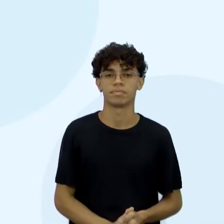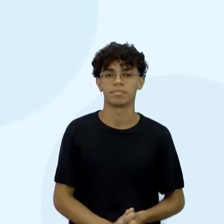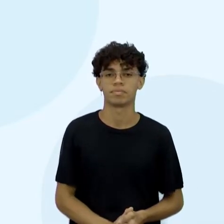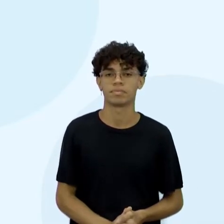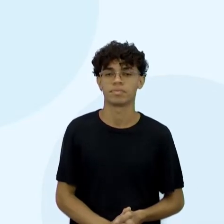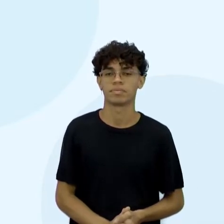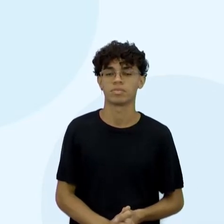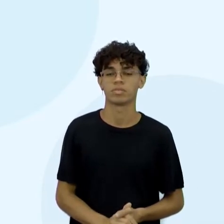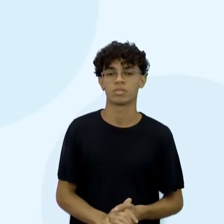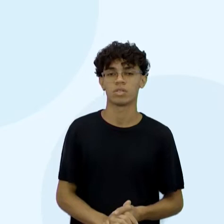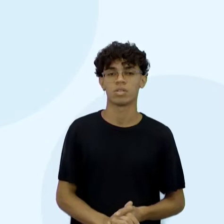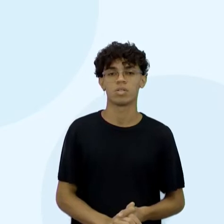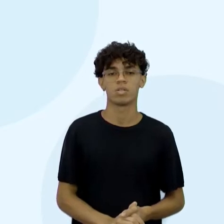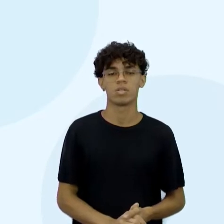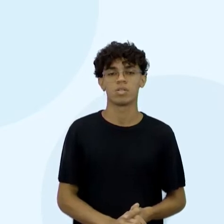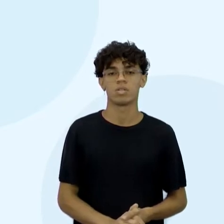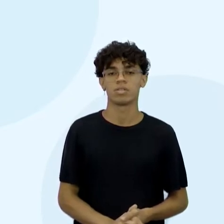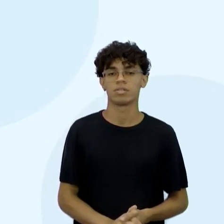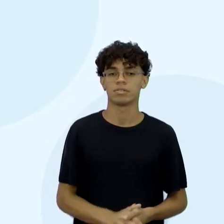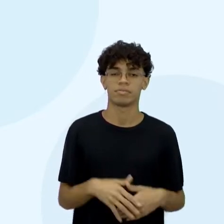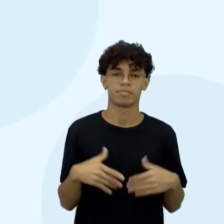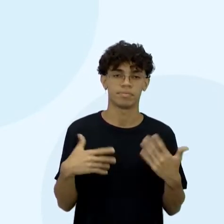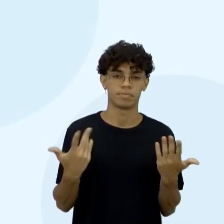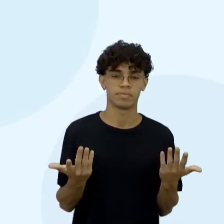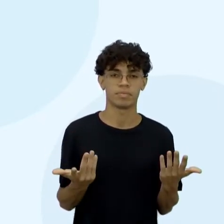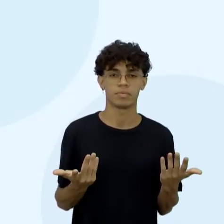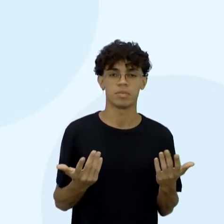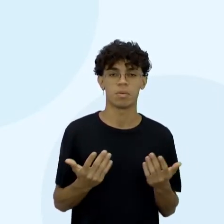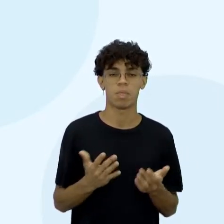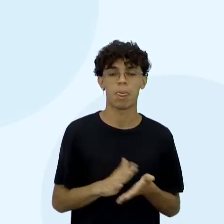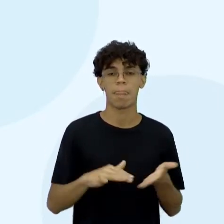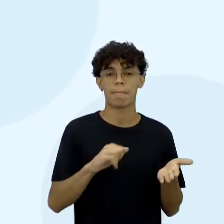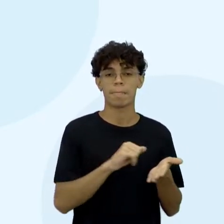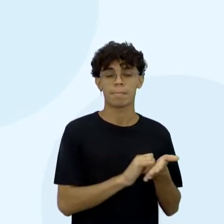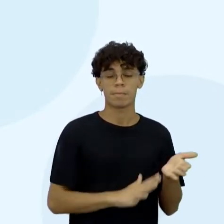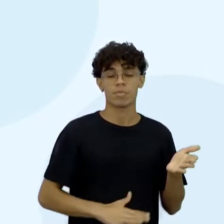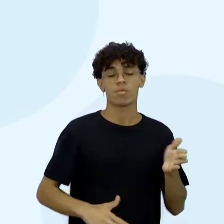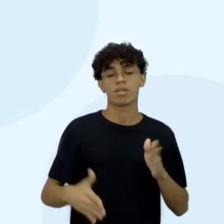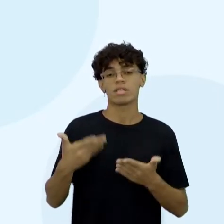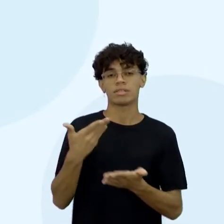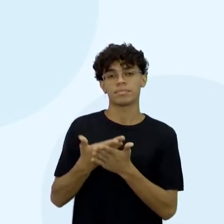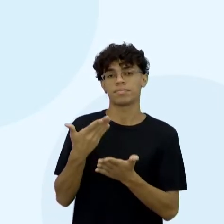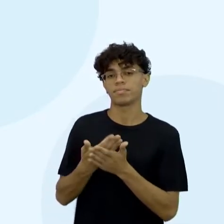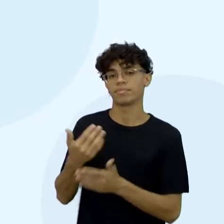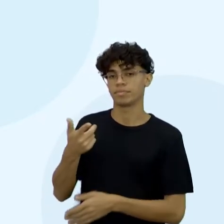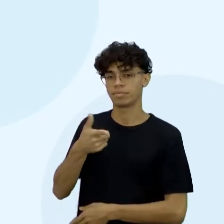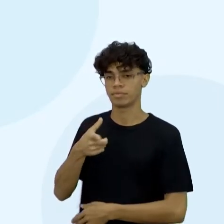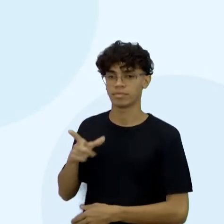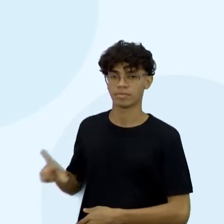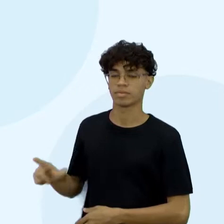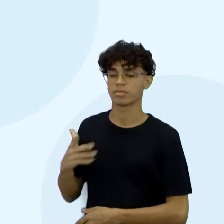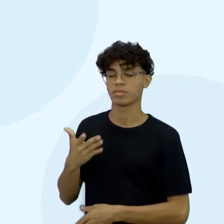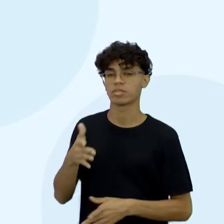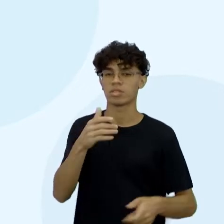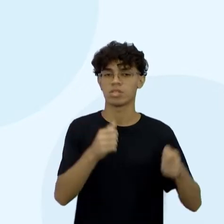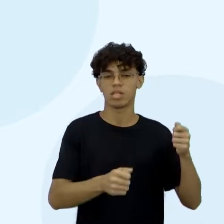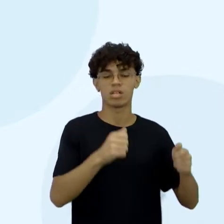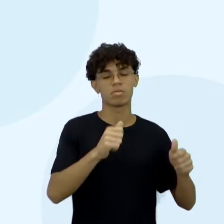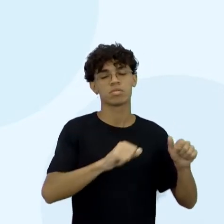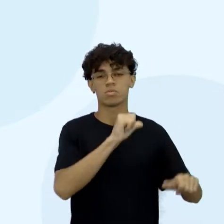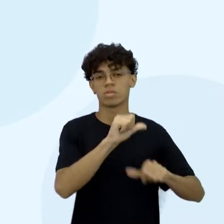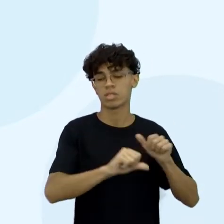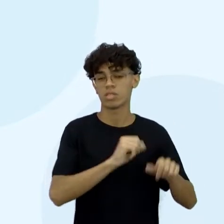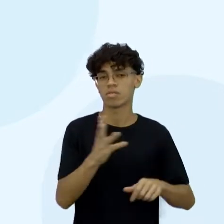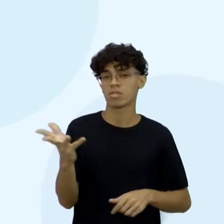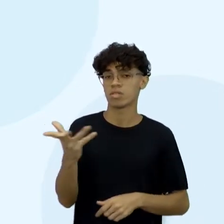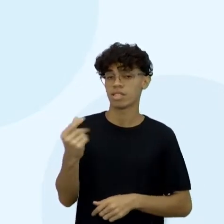né? Então, só para a gente ver o que só o exercício da aula passada, né? Um determinado veículo pode variar sua velocidade de